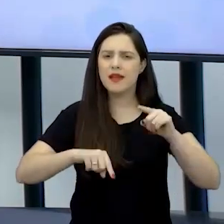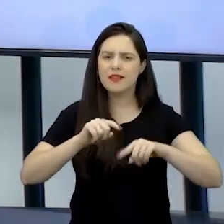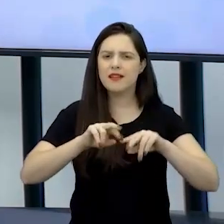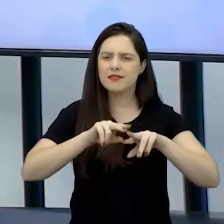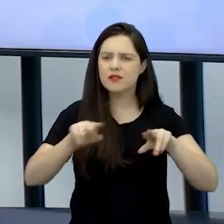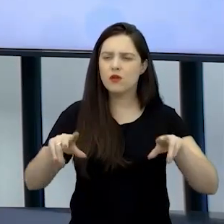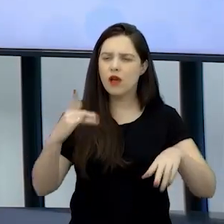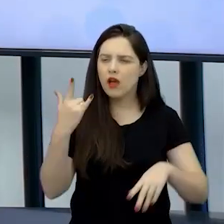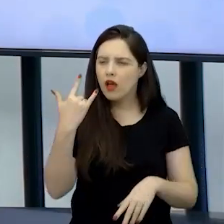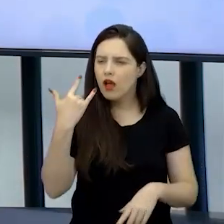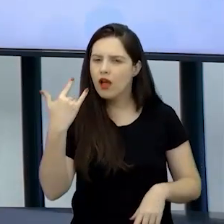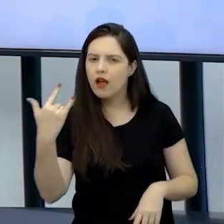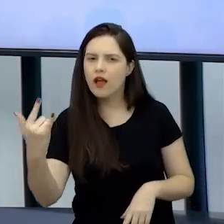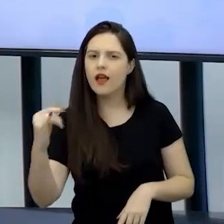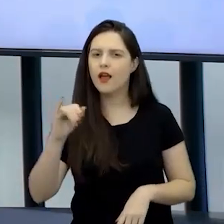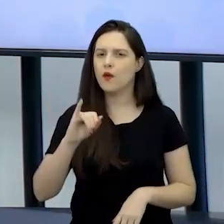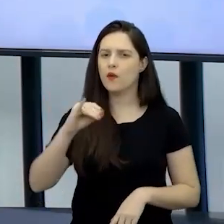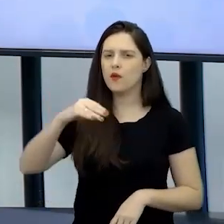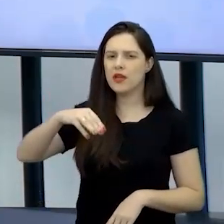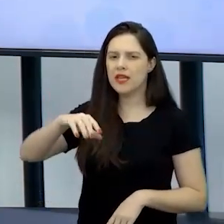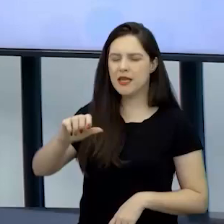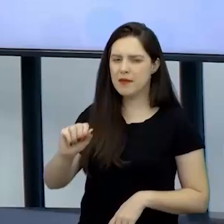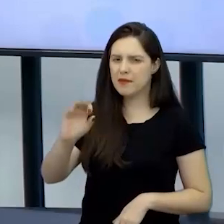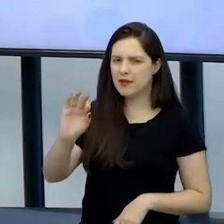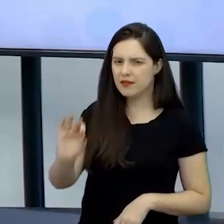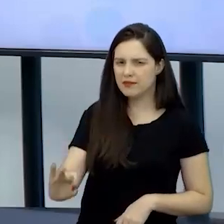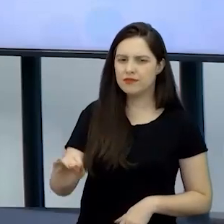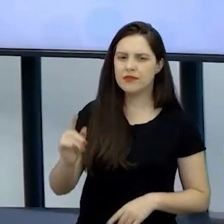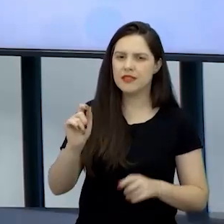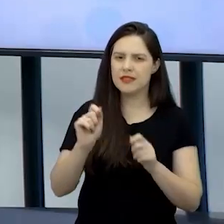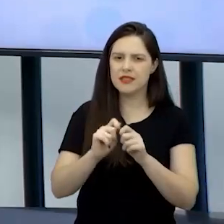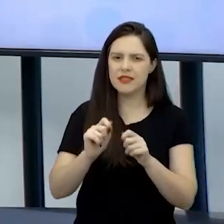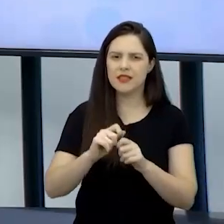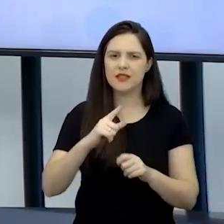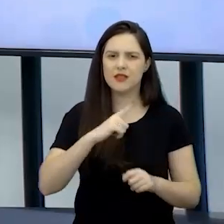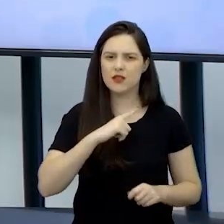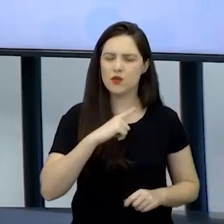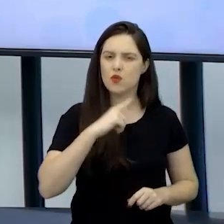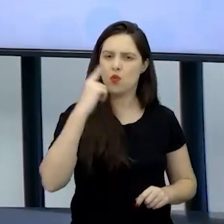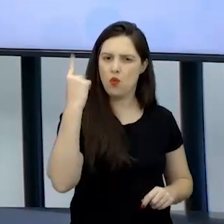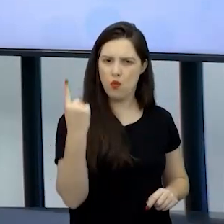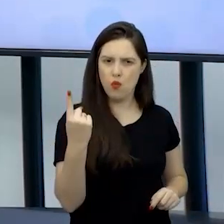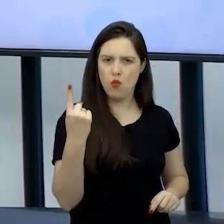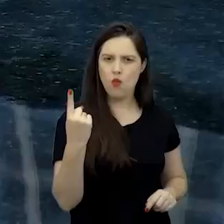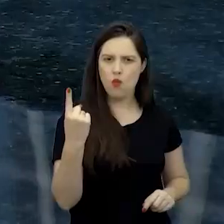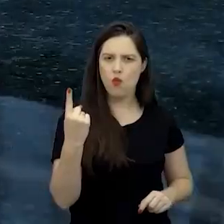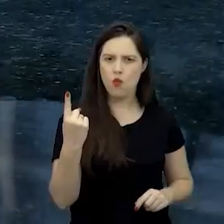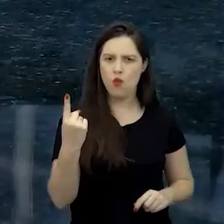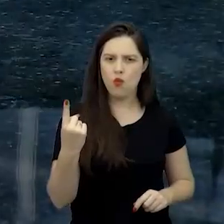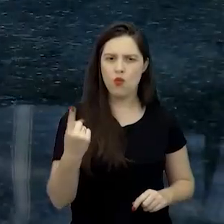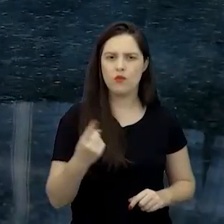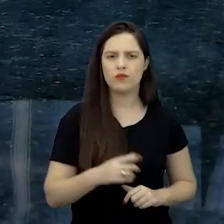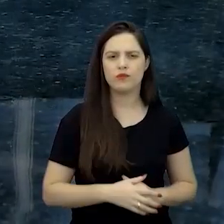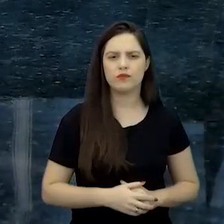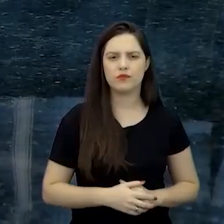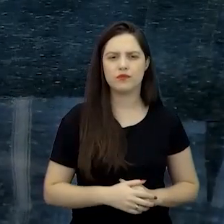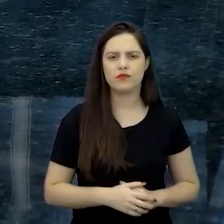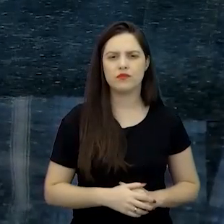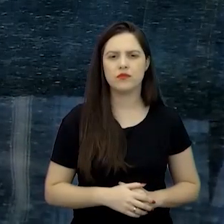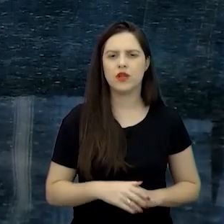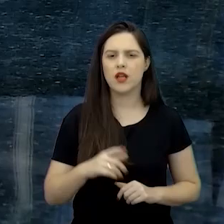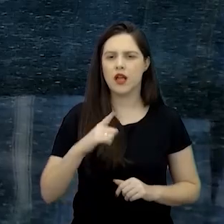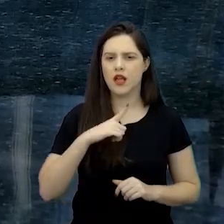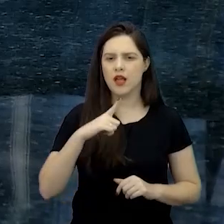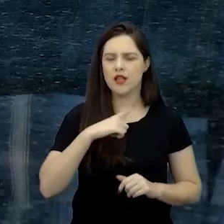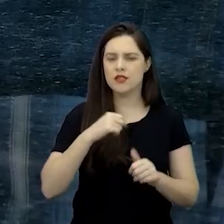por um ímã e outros materiais não é atraído? Por exemplo, aqui, ó. Aqui eu tenho o nosso passador. Se eu aproximar aqui o ímã,